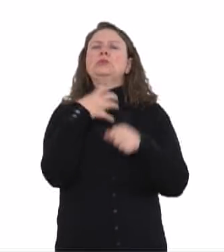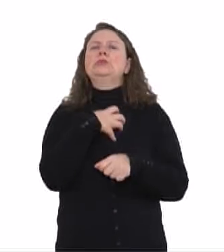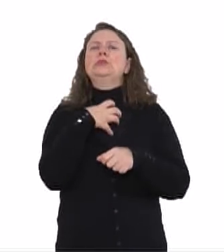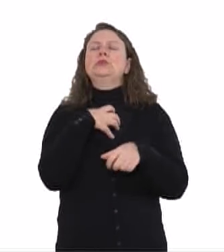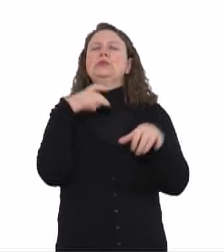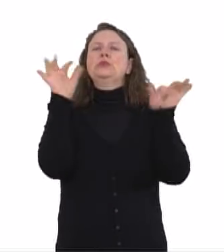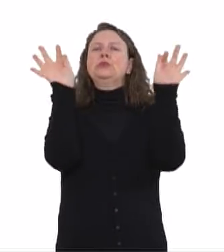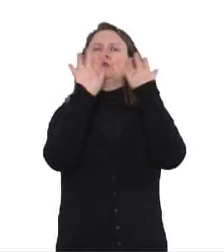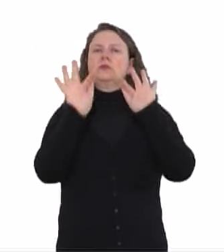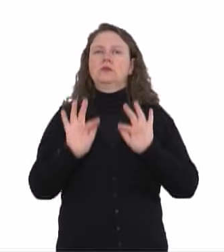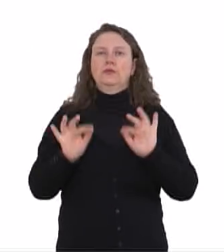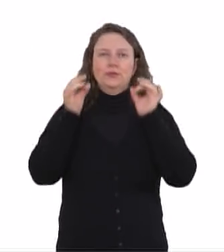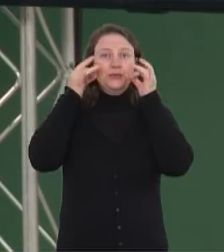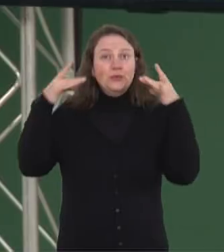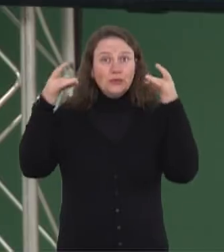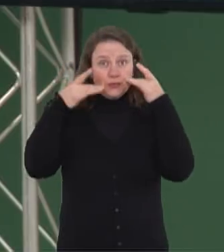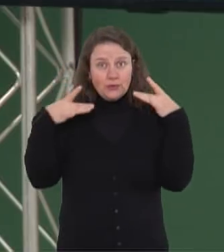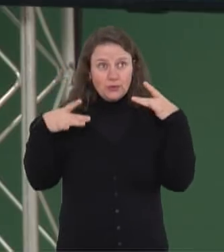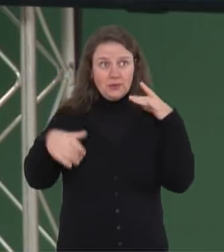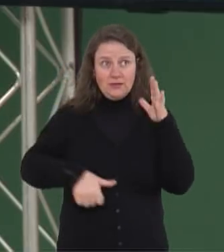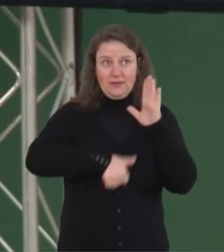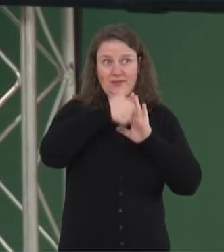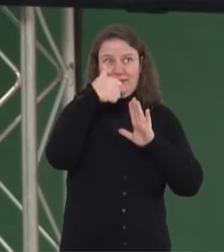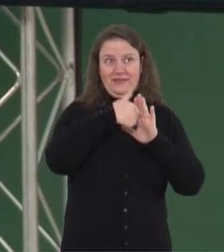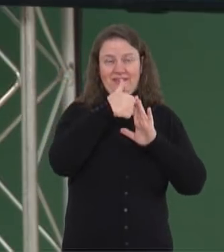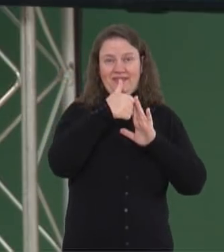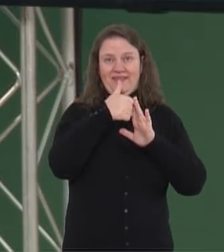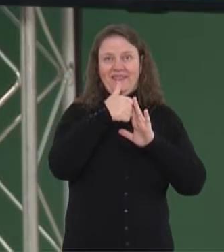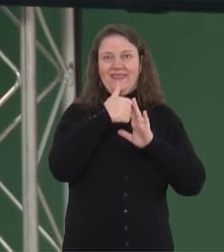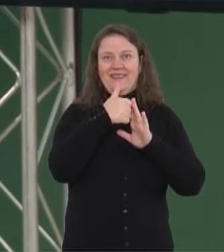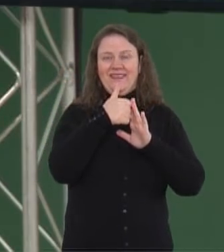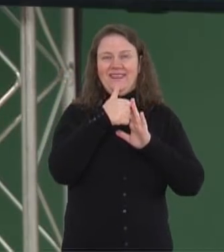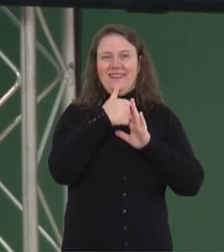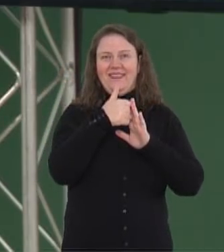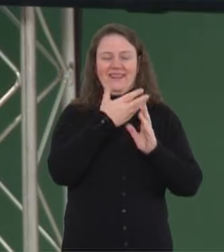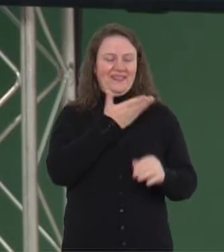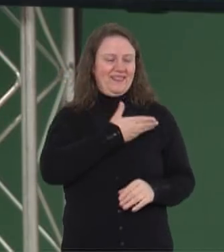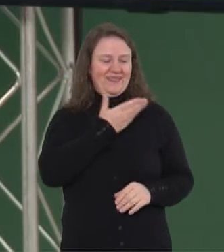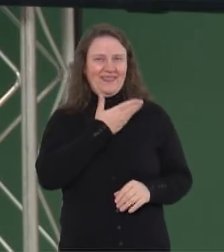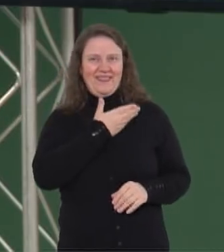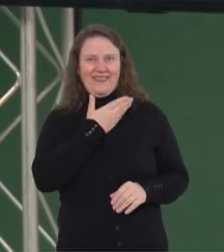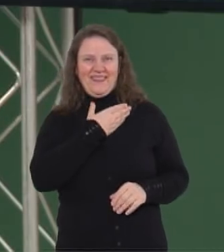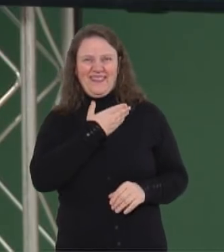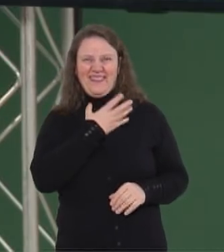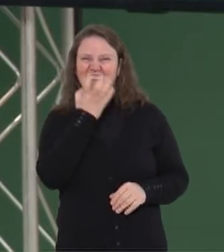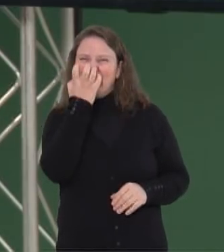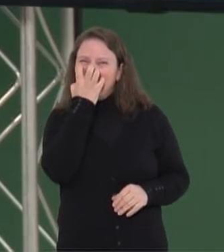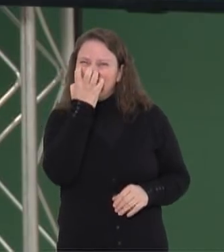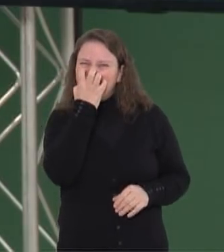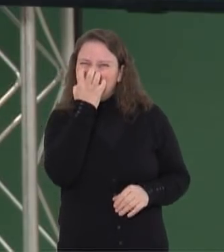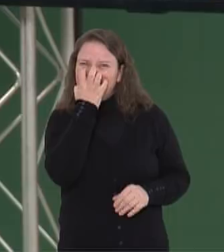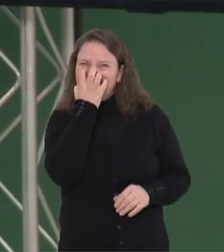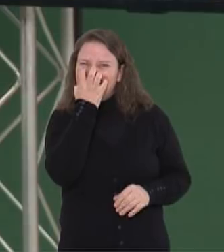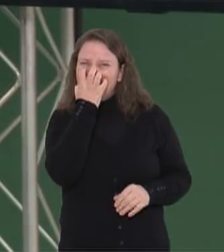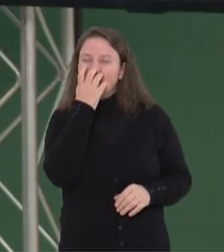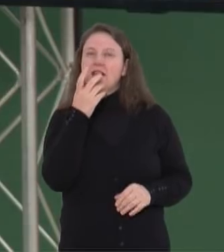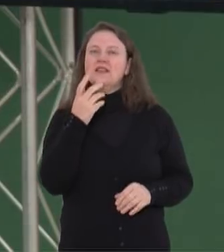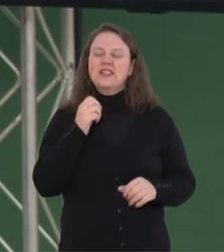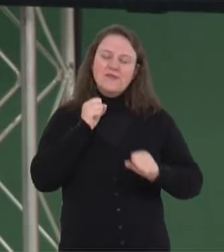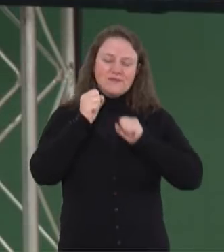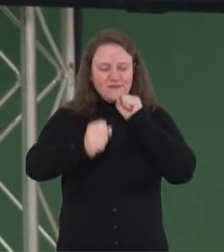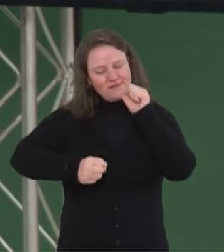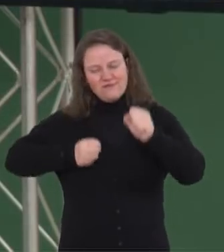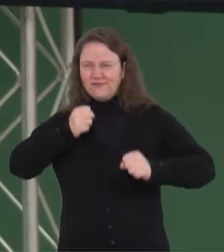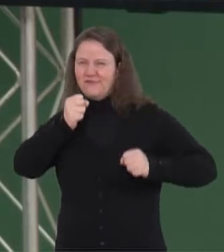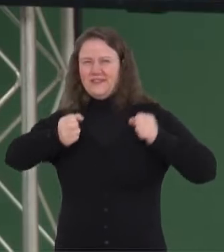quê? Olha lá, na primeira, né, o amiguinho dele, o cachorro, né, veio